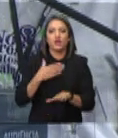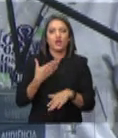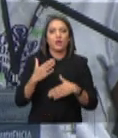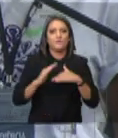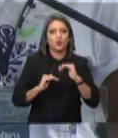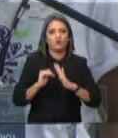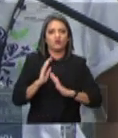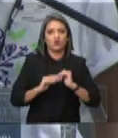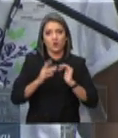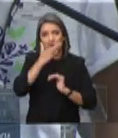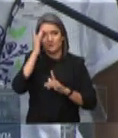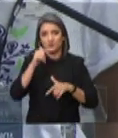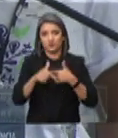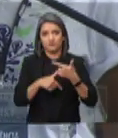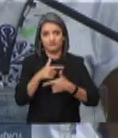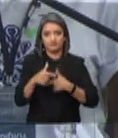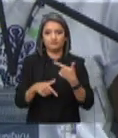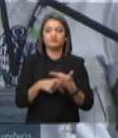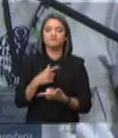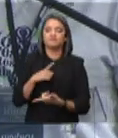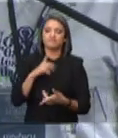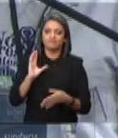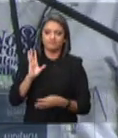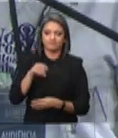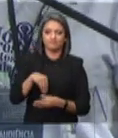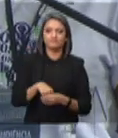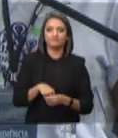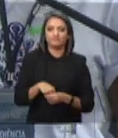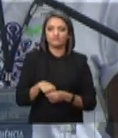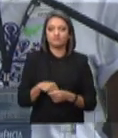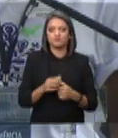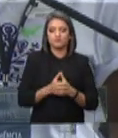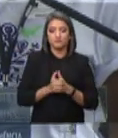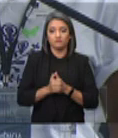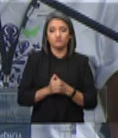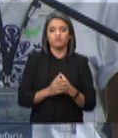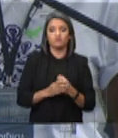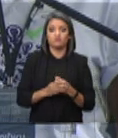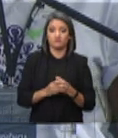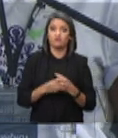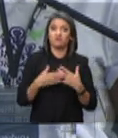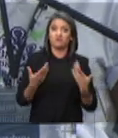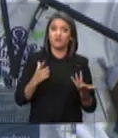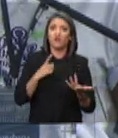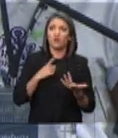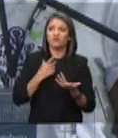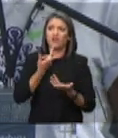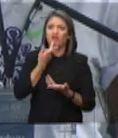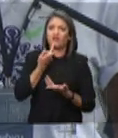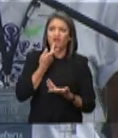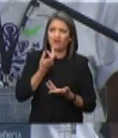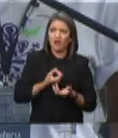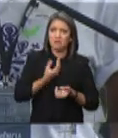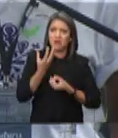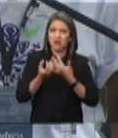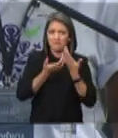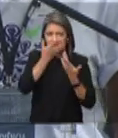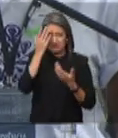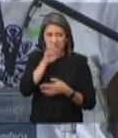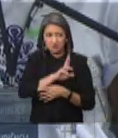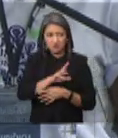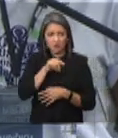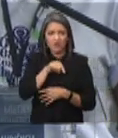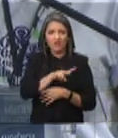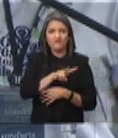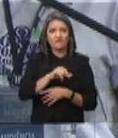trabalhadoras e trabalhadores inseridos nessas instituições haja visto relatos diversos de usuários e usuários que são